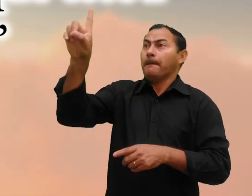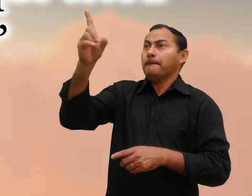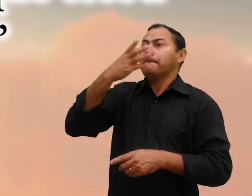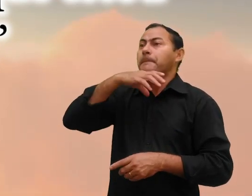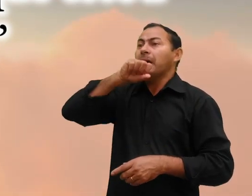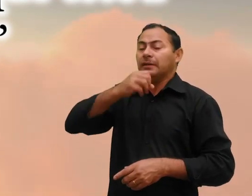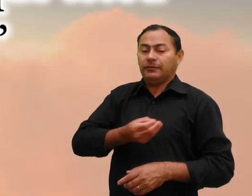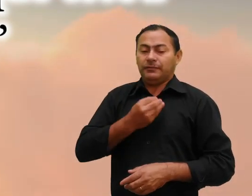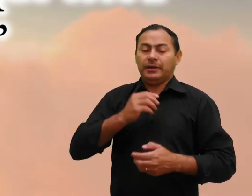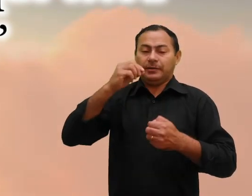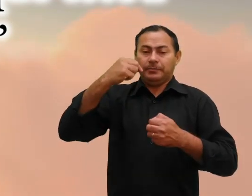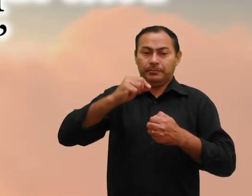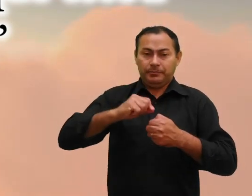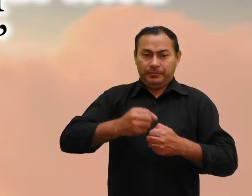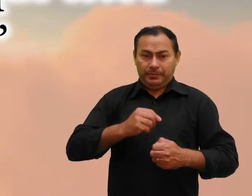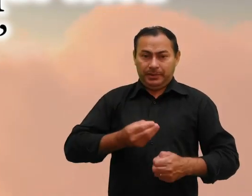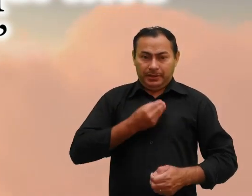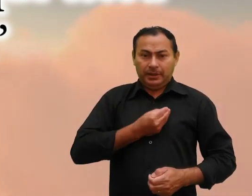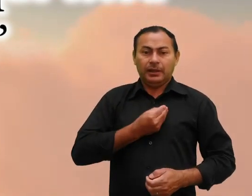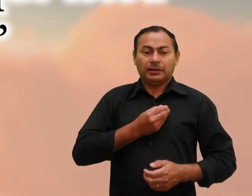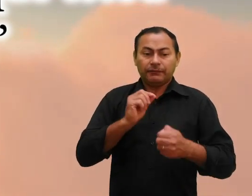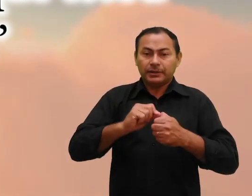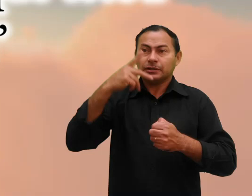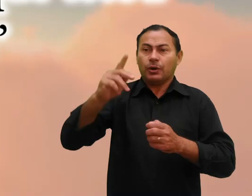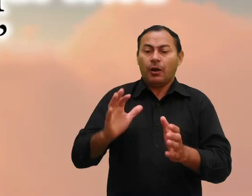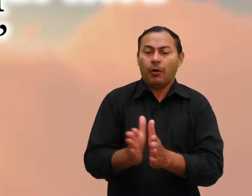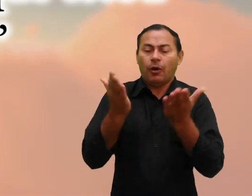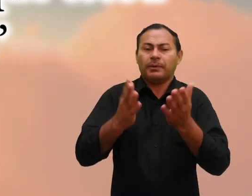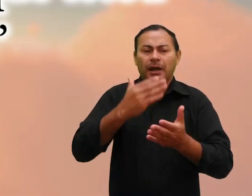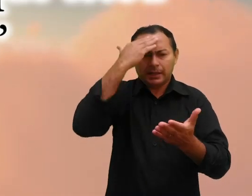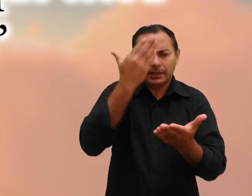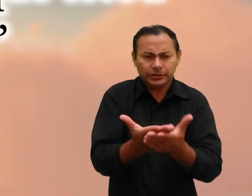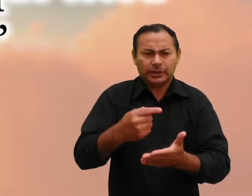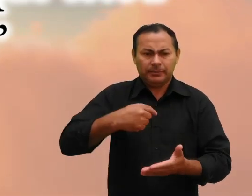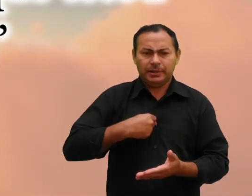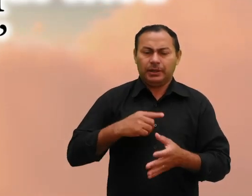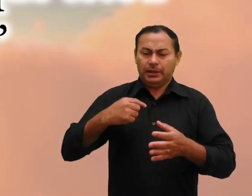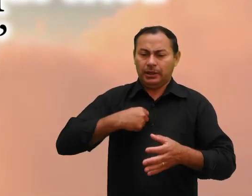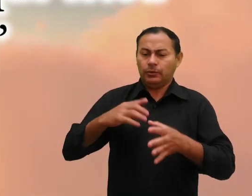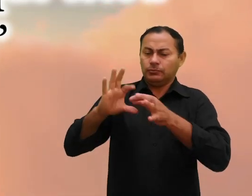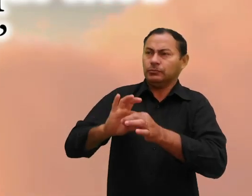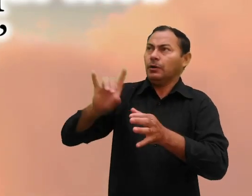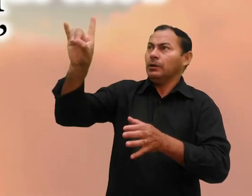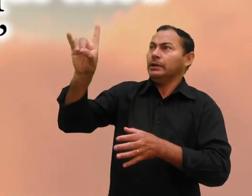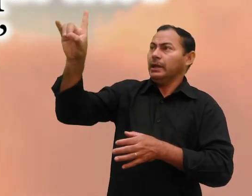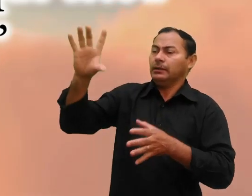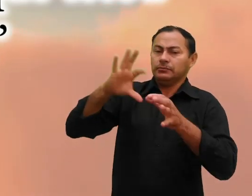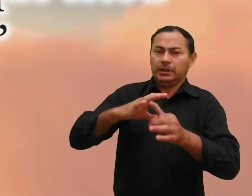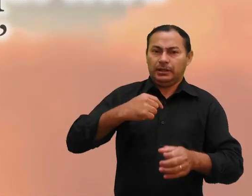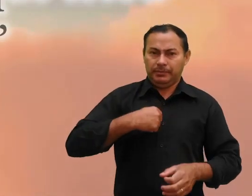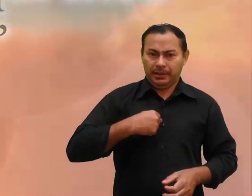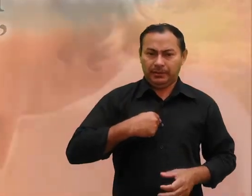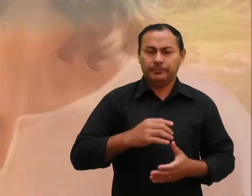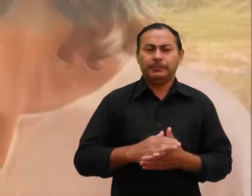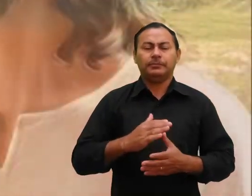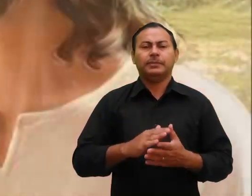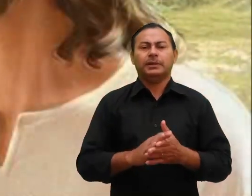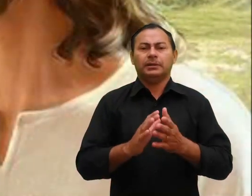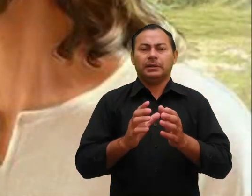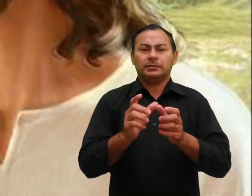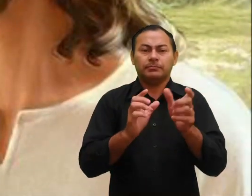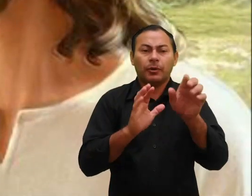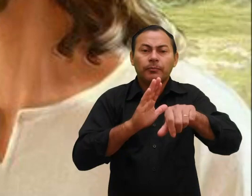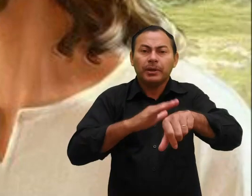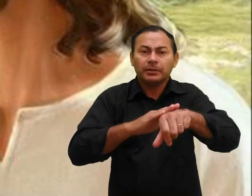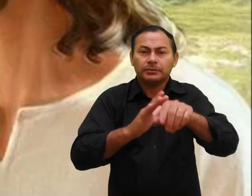está realizando a sua obra. Creiam em mim quando digo que estou no Pai e que o Pai está em mim. Nesta passagem,